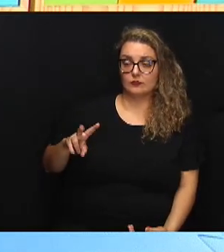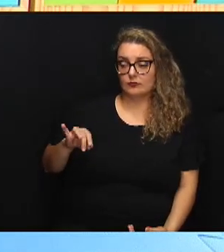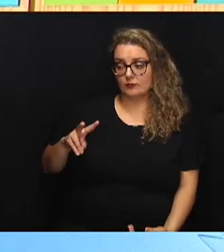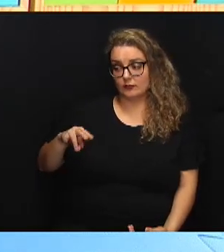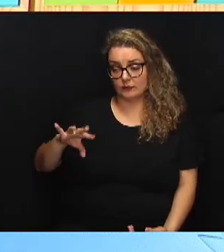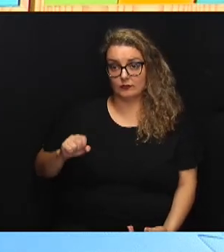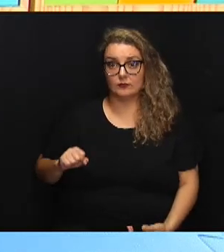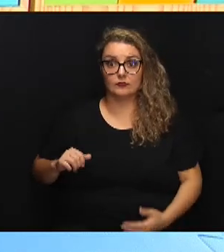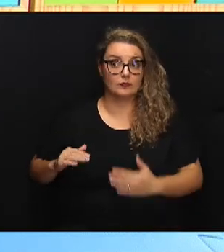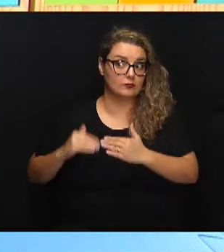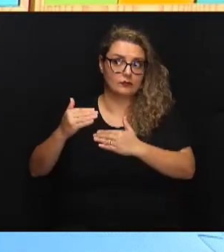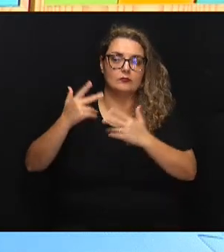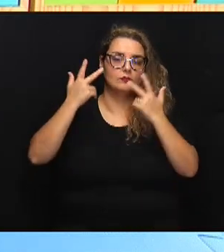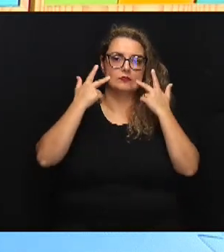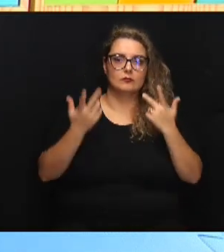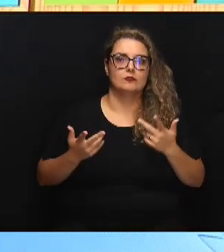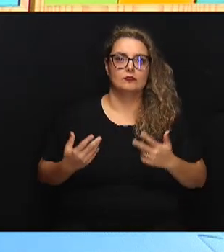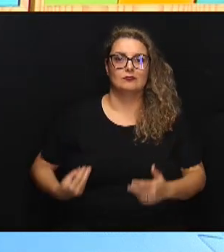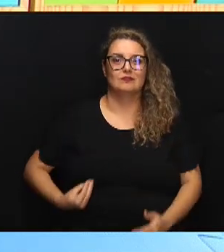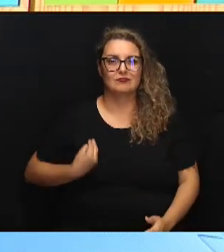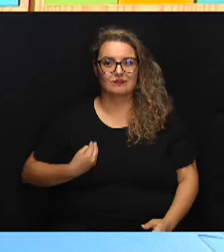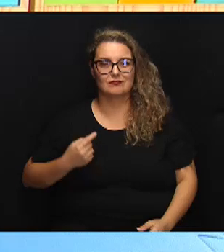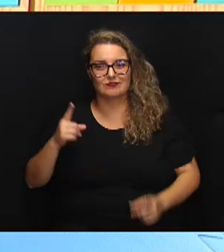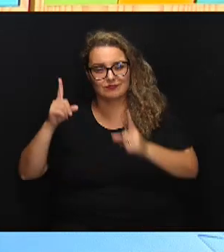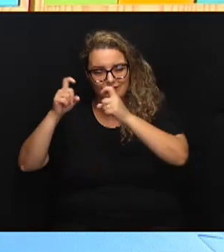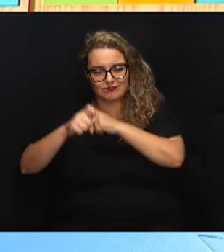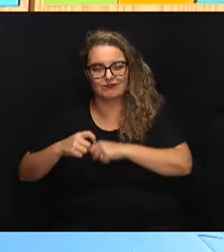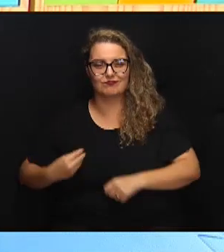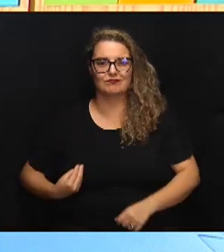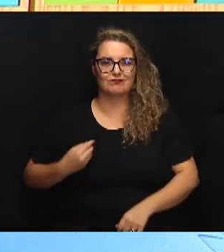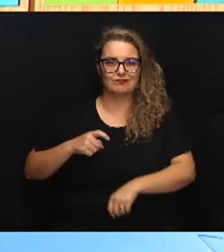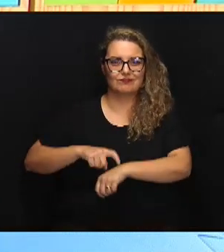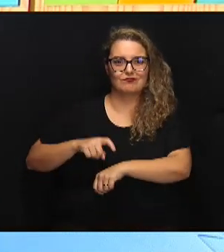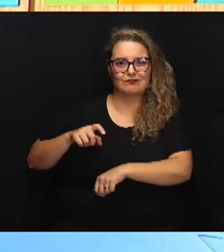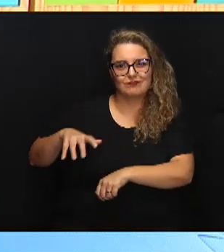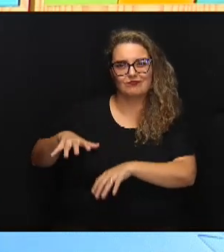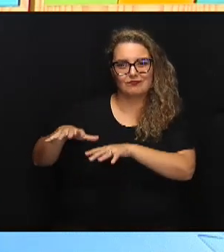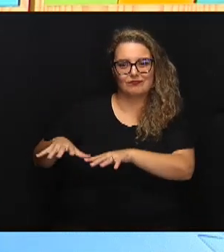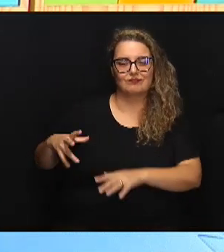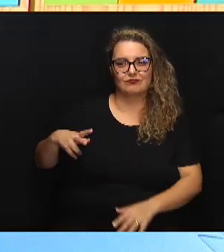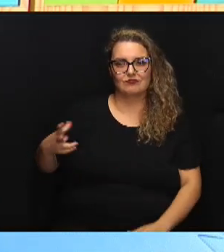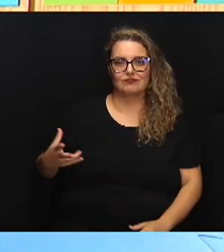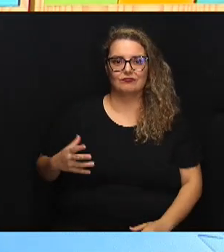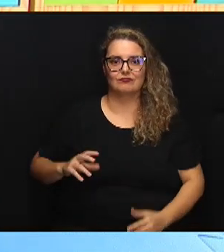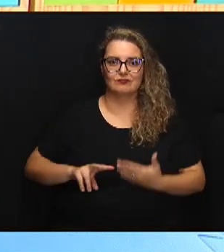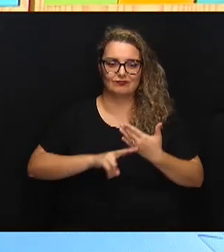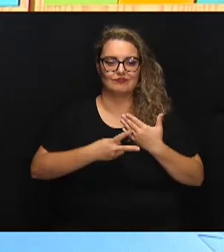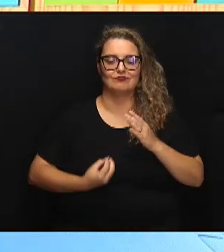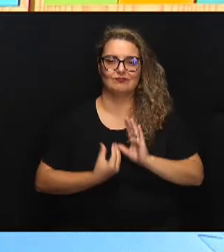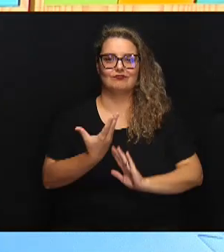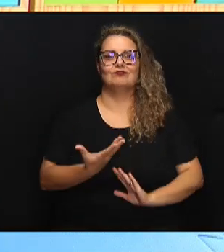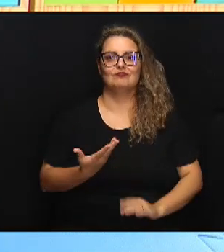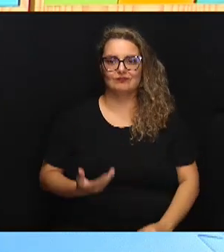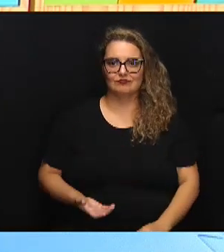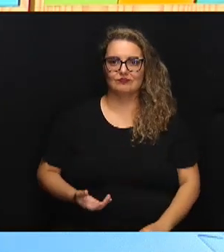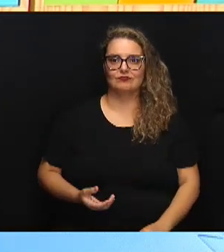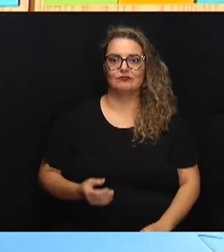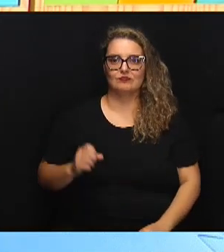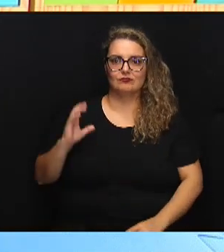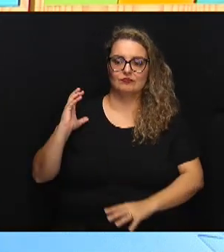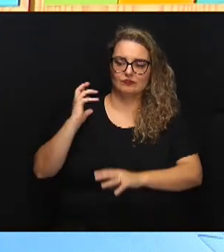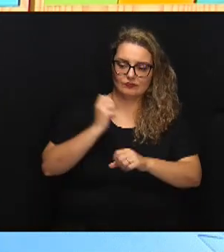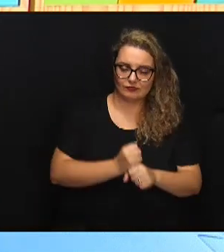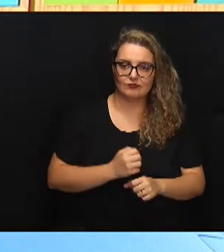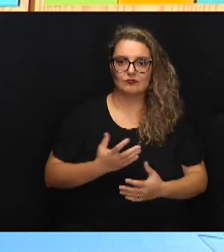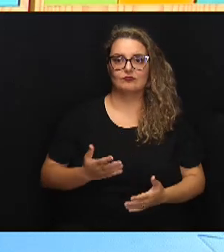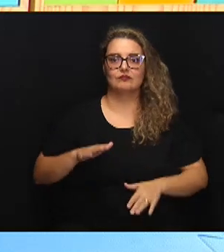Situações tão complicadas que elas já passaram, gera isso nelas, né? Então eu vejo assim, o jiu-jitsu ele traz uma situação que às vezes